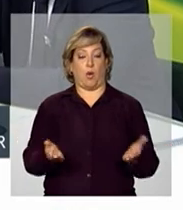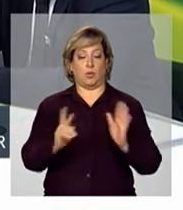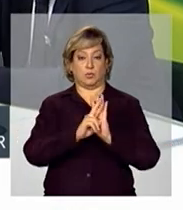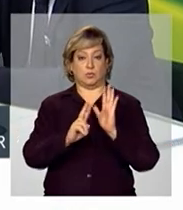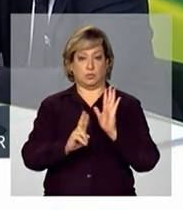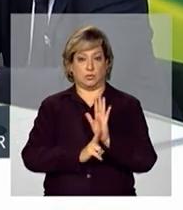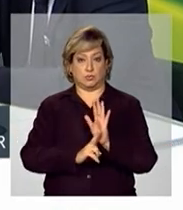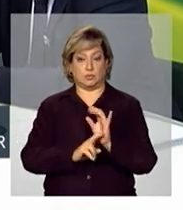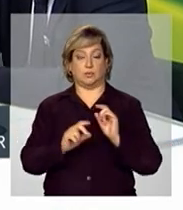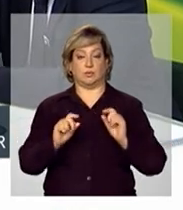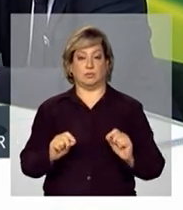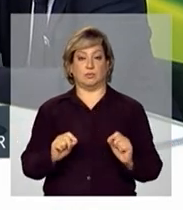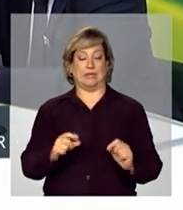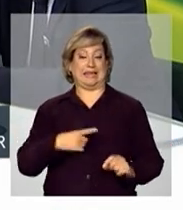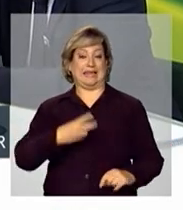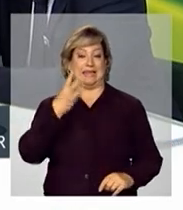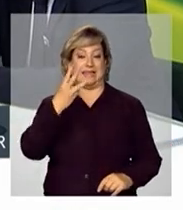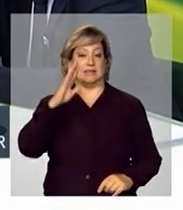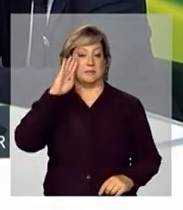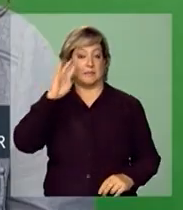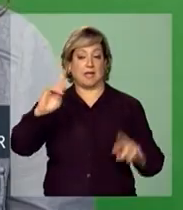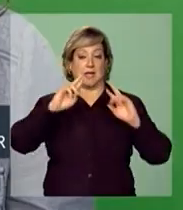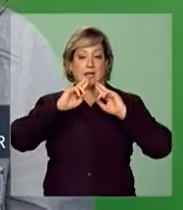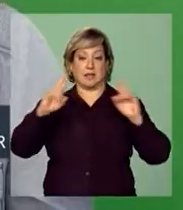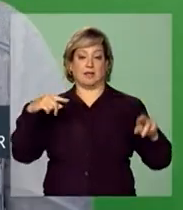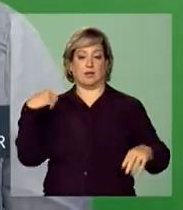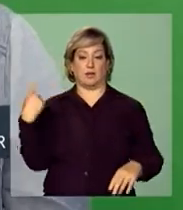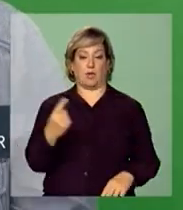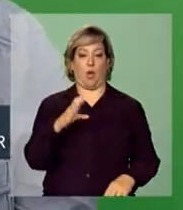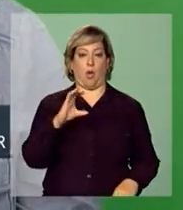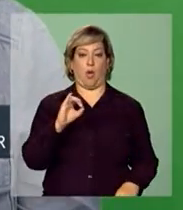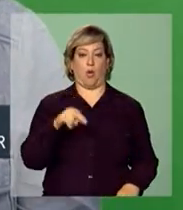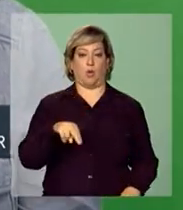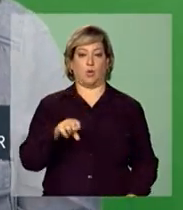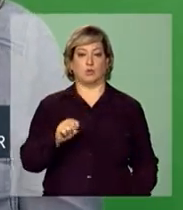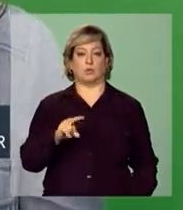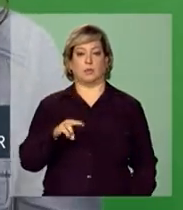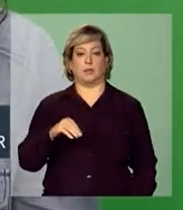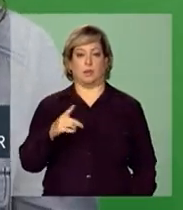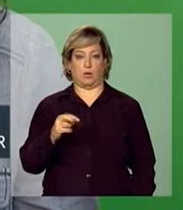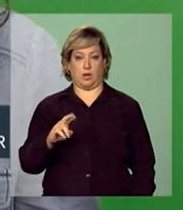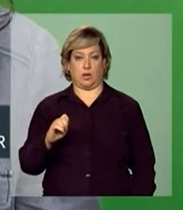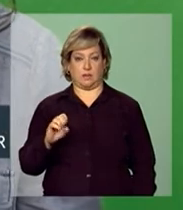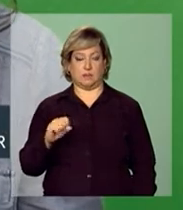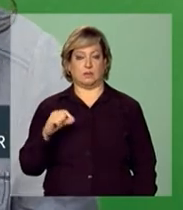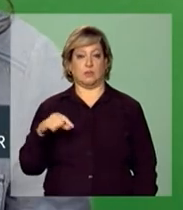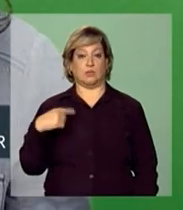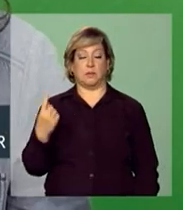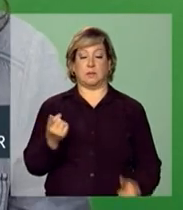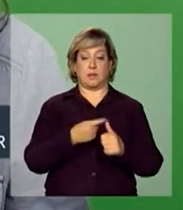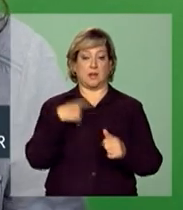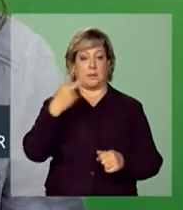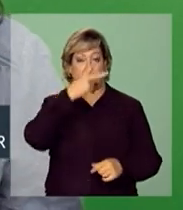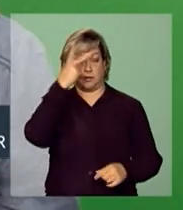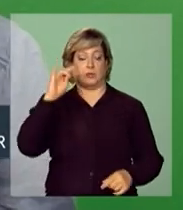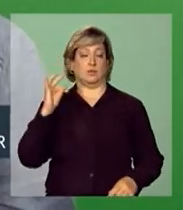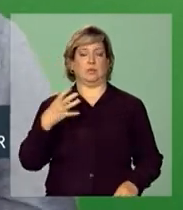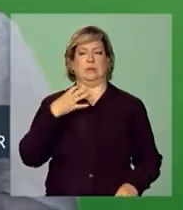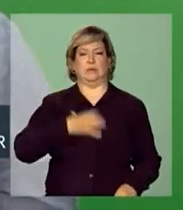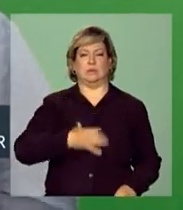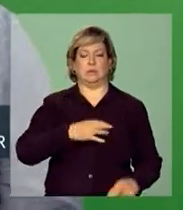três grandes reclamações dos consumidores não é primeiro o consumidor muitas vezes